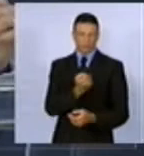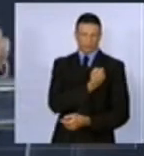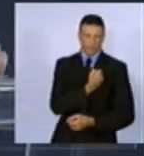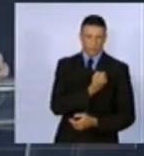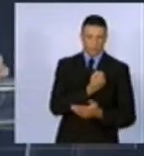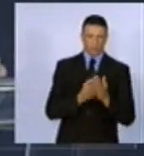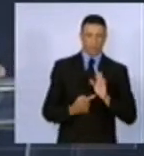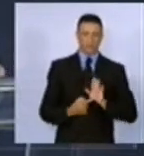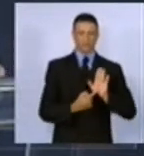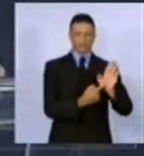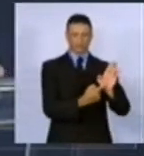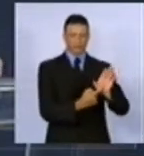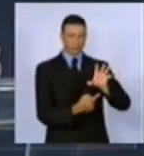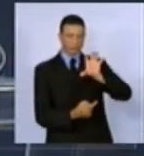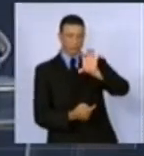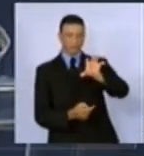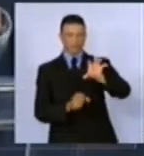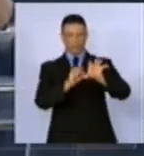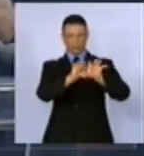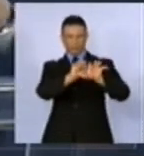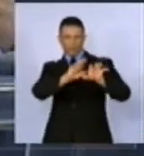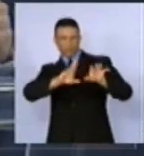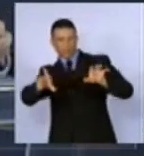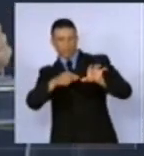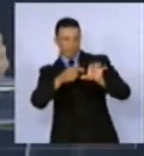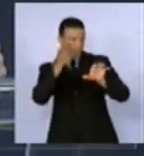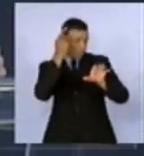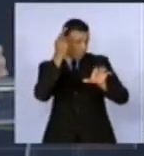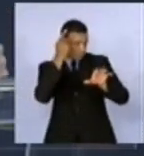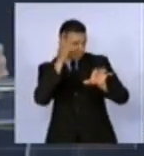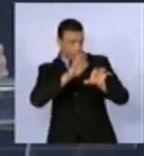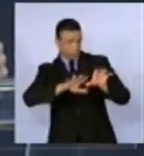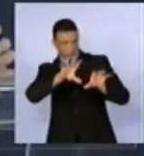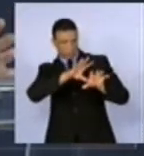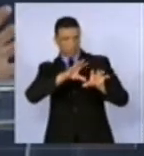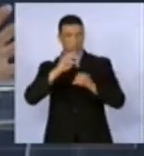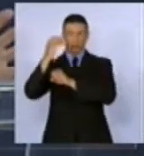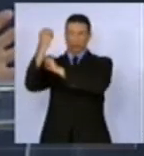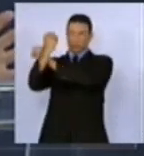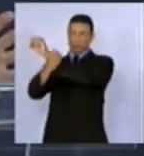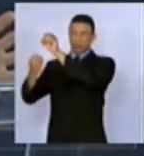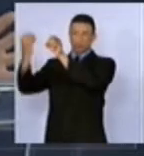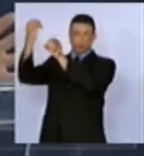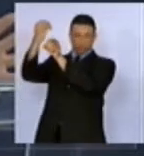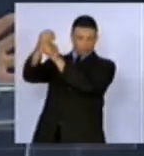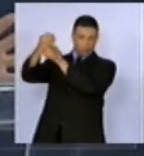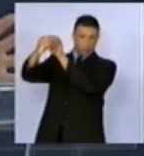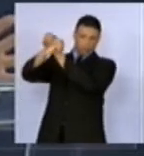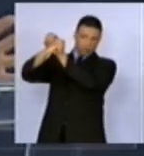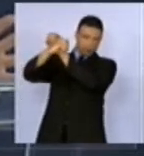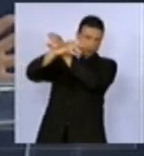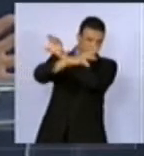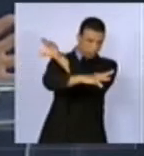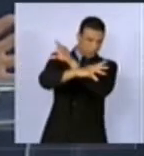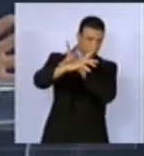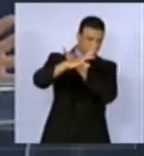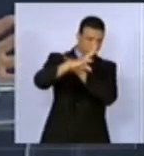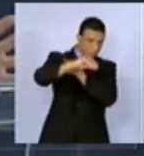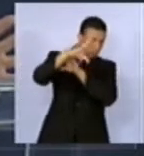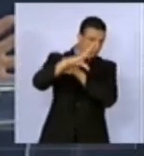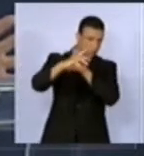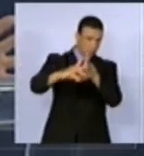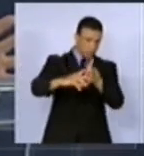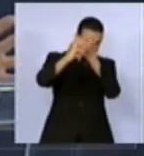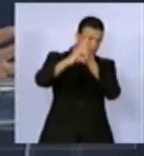geral para o centro é uma análise com outro tipo de imagem de satélite justifique 73 por cento da